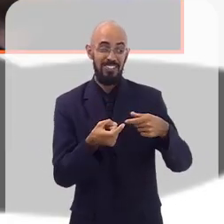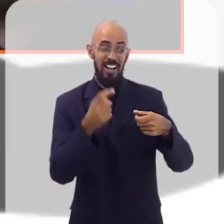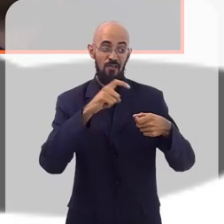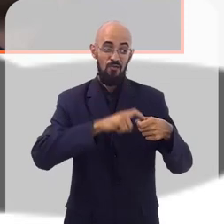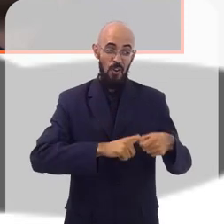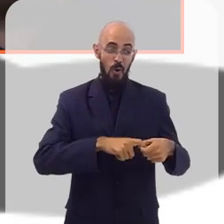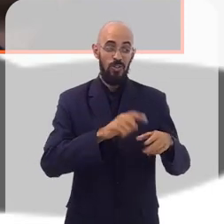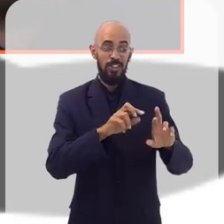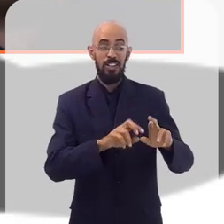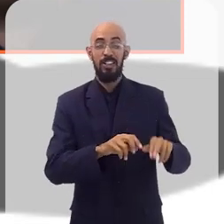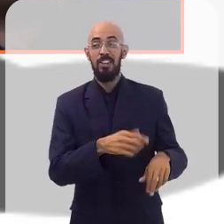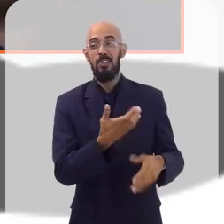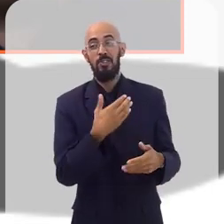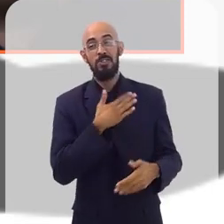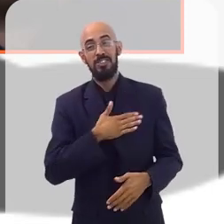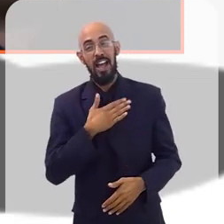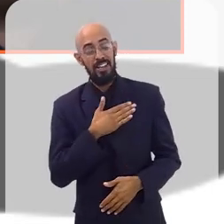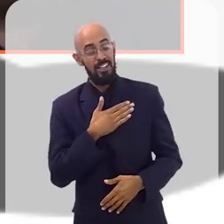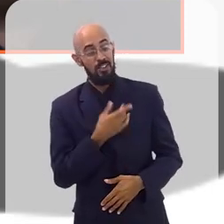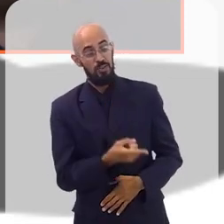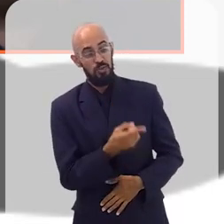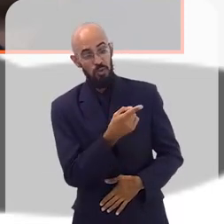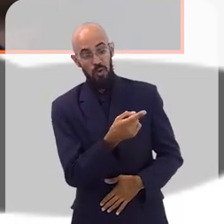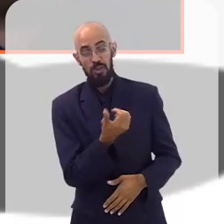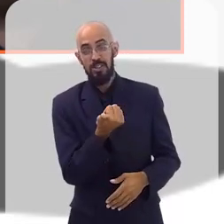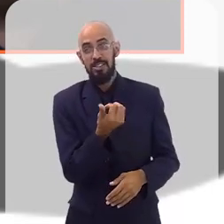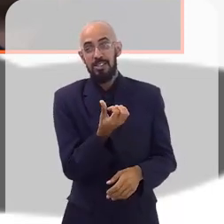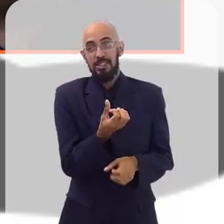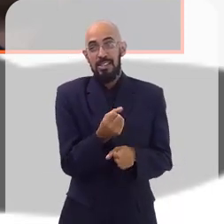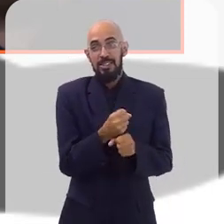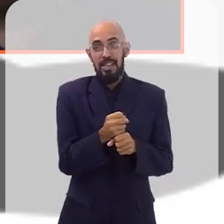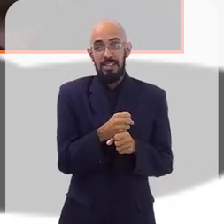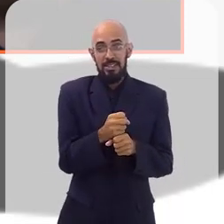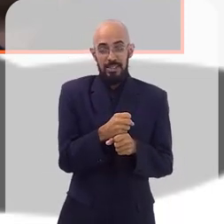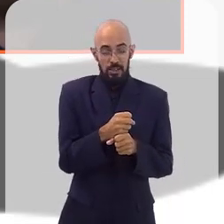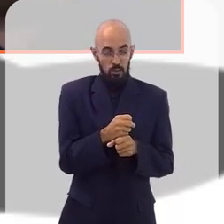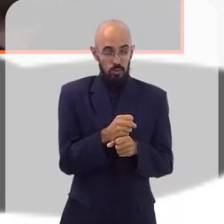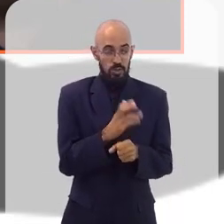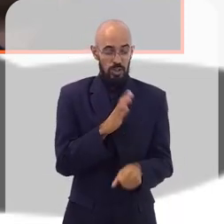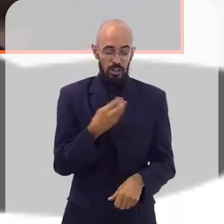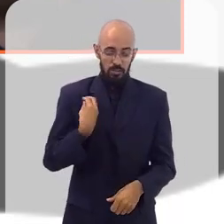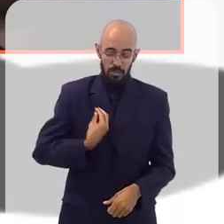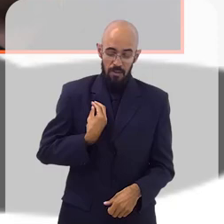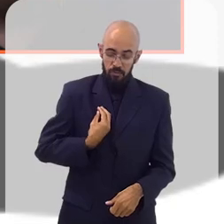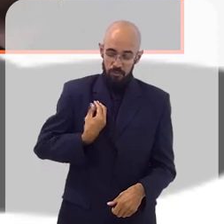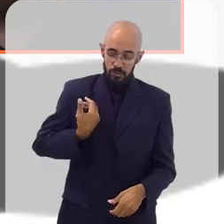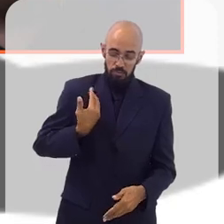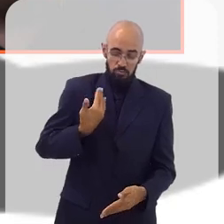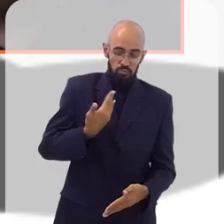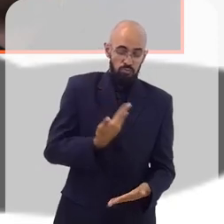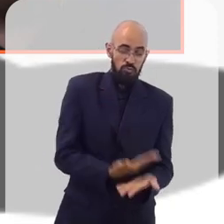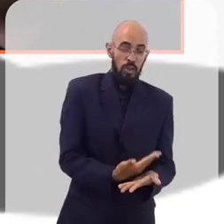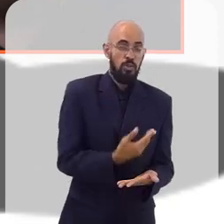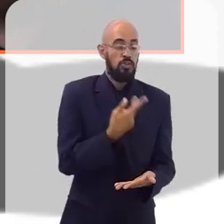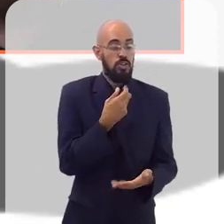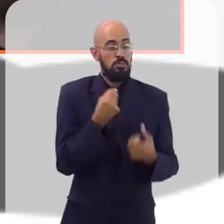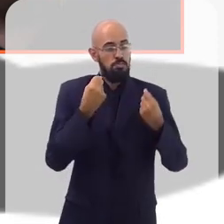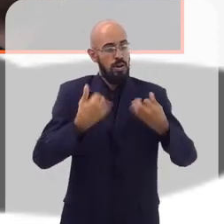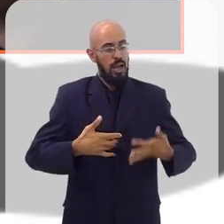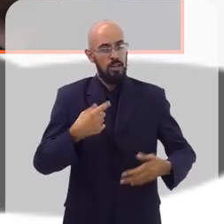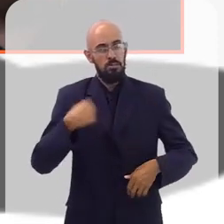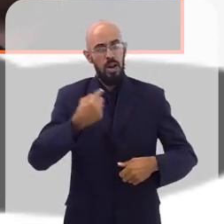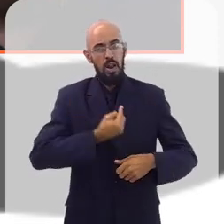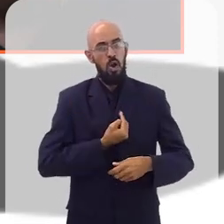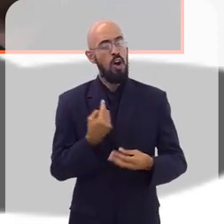e na volta eu gostaria que o senhor do Alto da sua experiência Afinal 16 anos é uma vida né